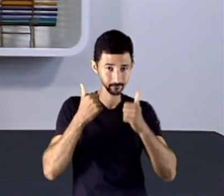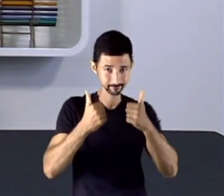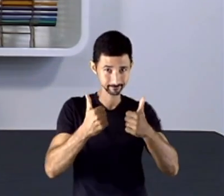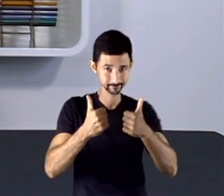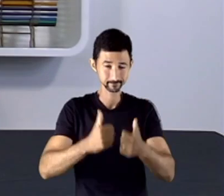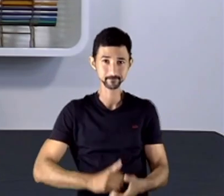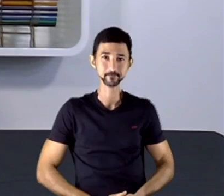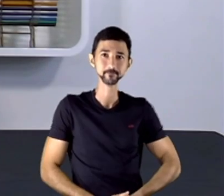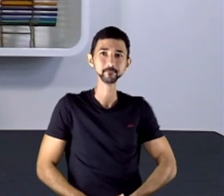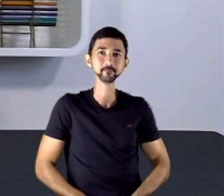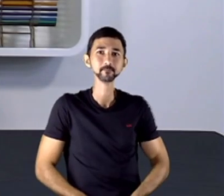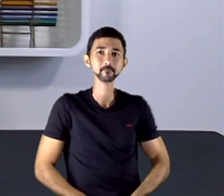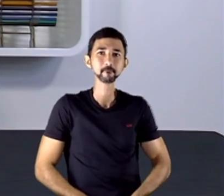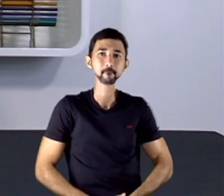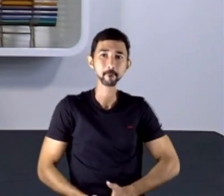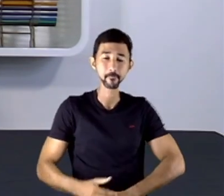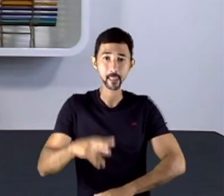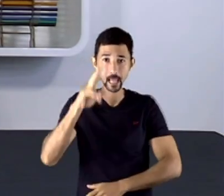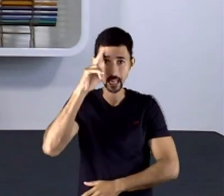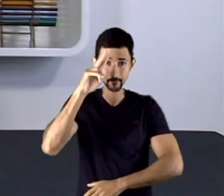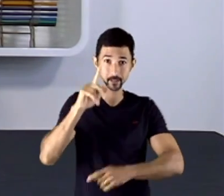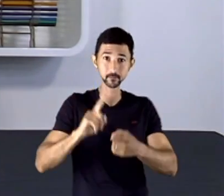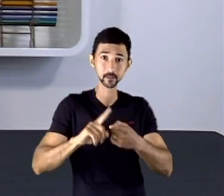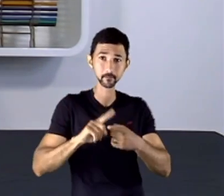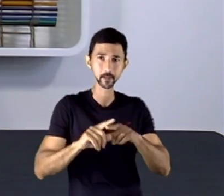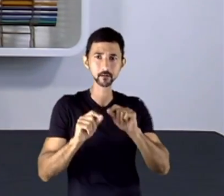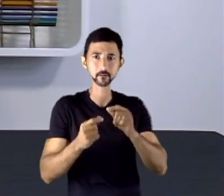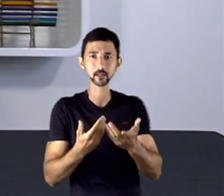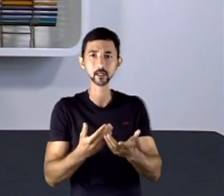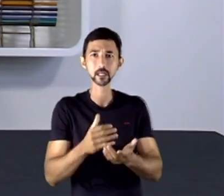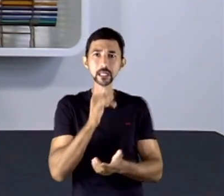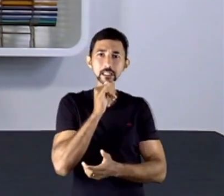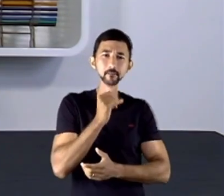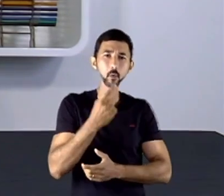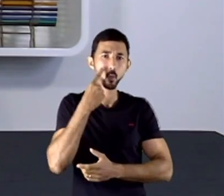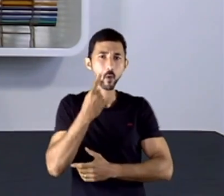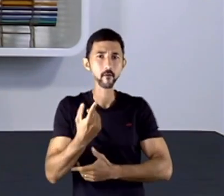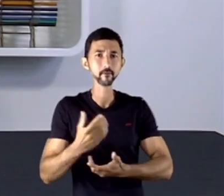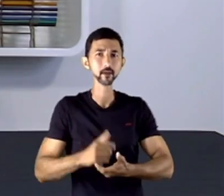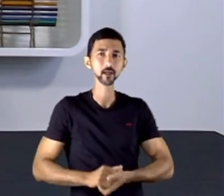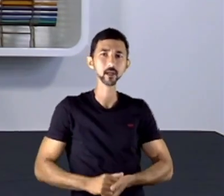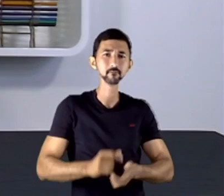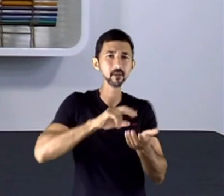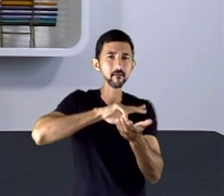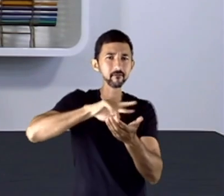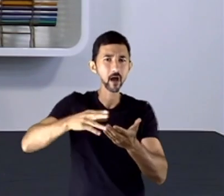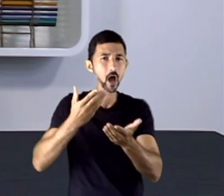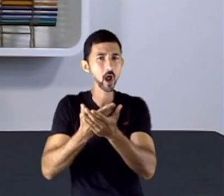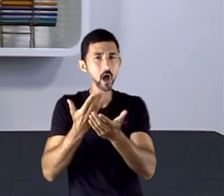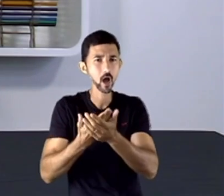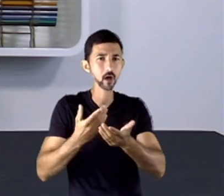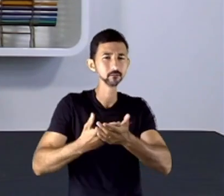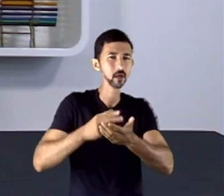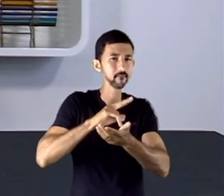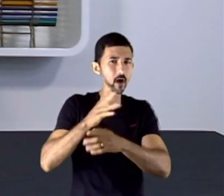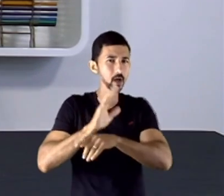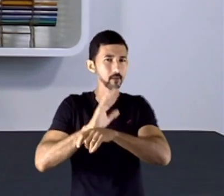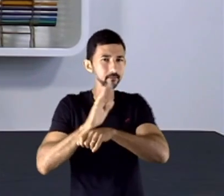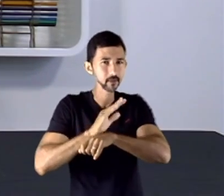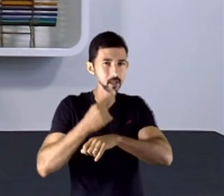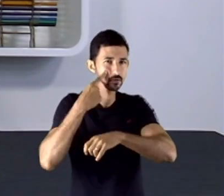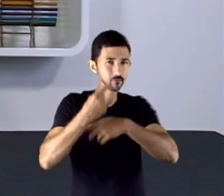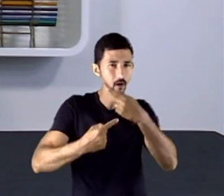beleza? Lembrando também que quem quiser assistir várias vezes a mesma aula,